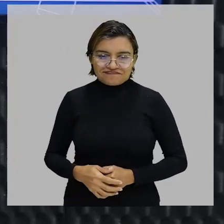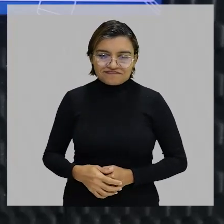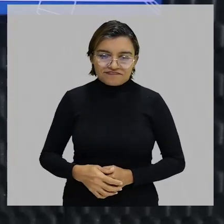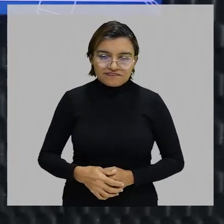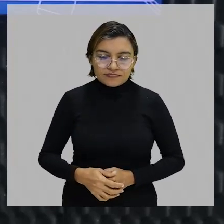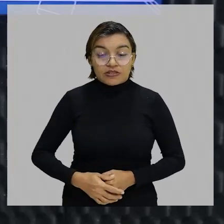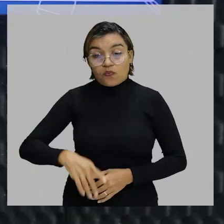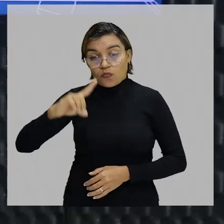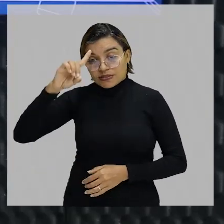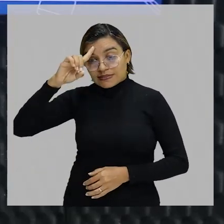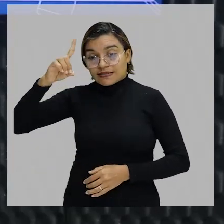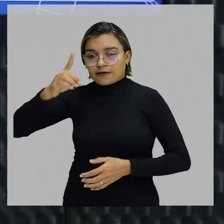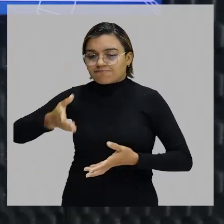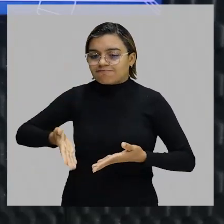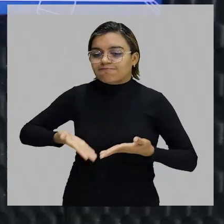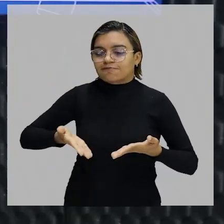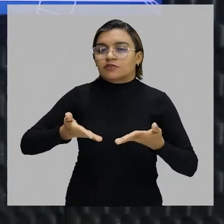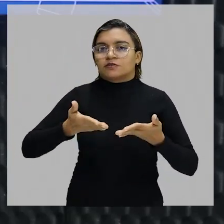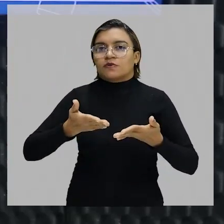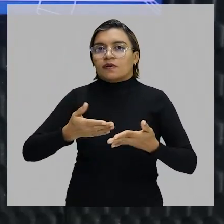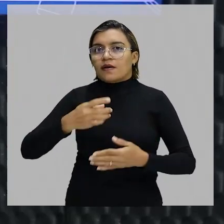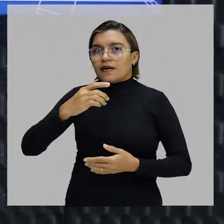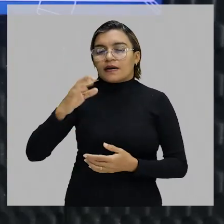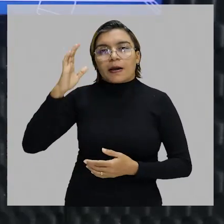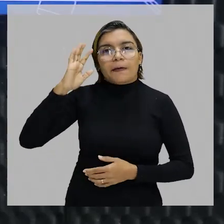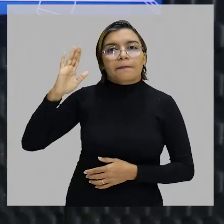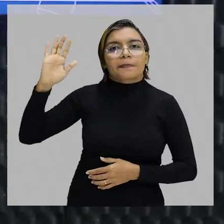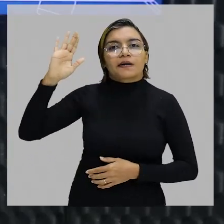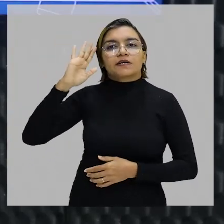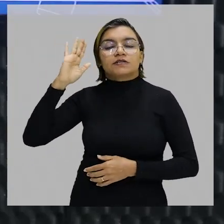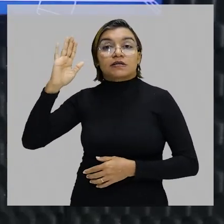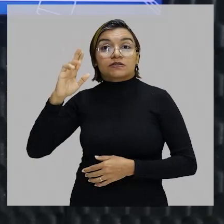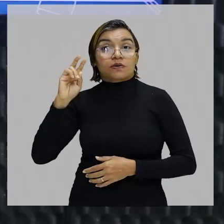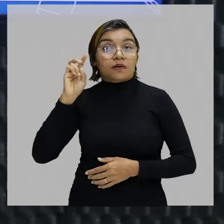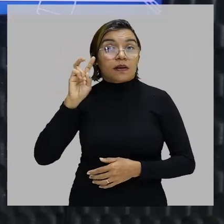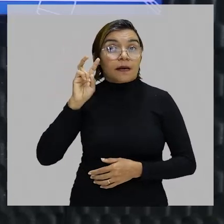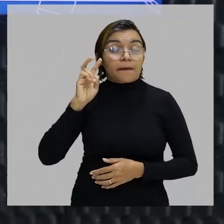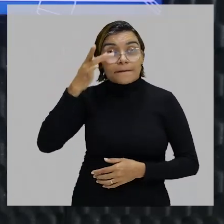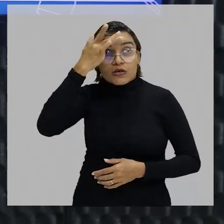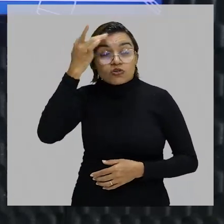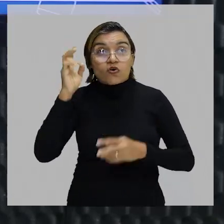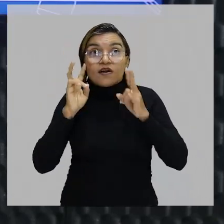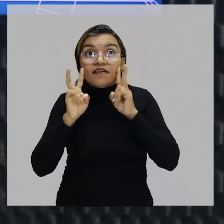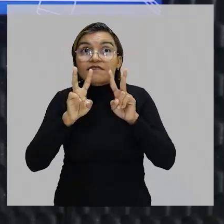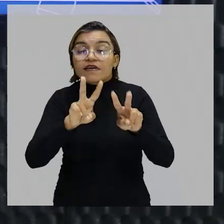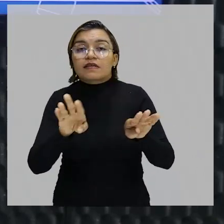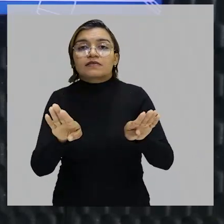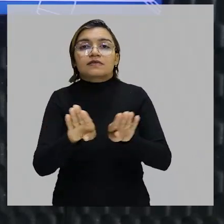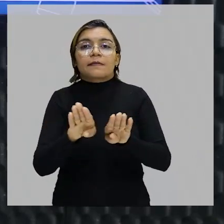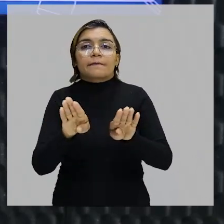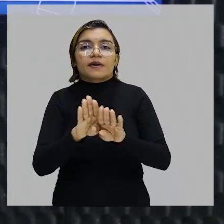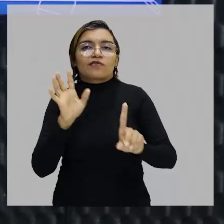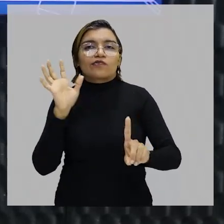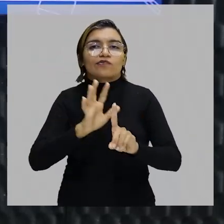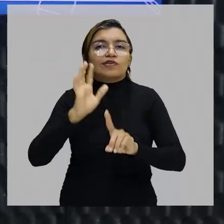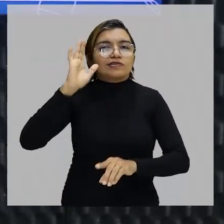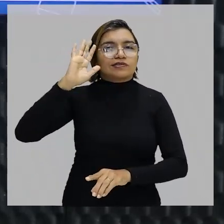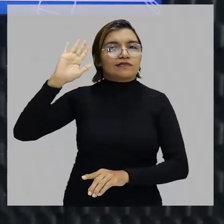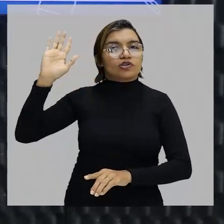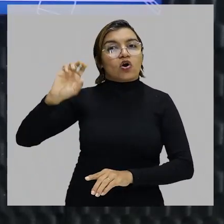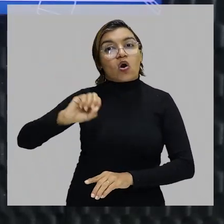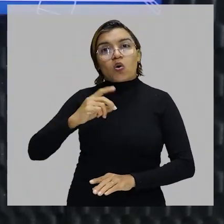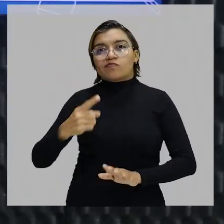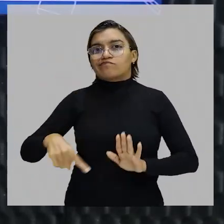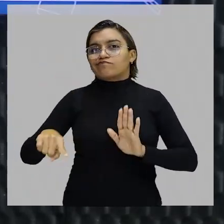Essa ideia estimula a imaginação de quem vê, mas também faz refletir ou negar. Eu não gostei